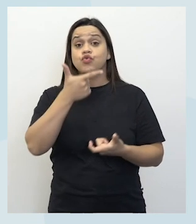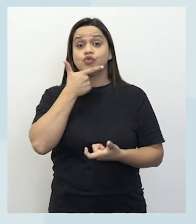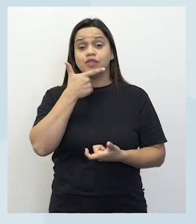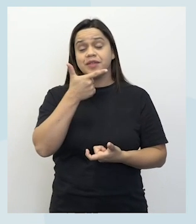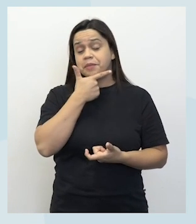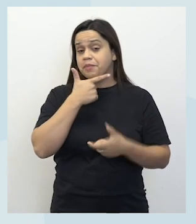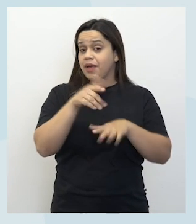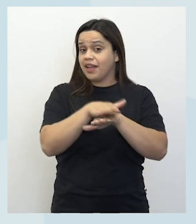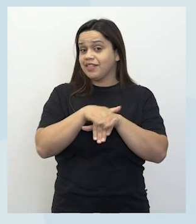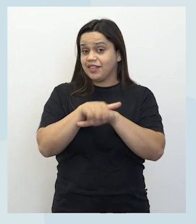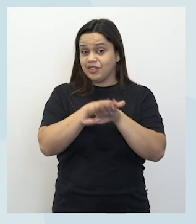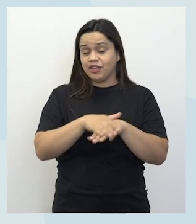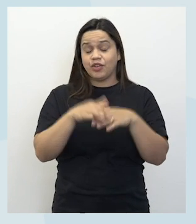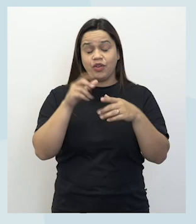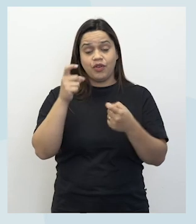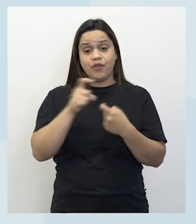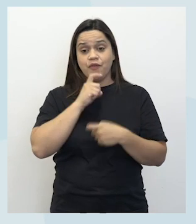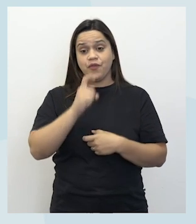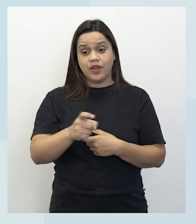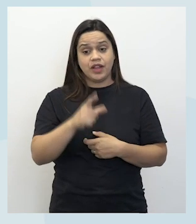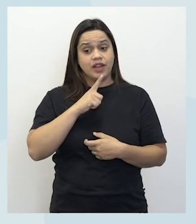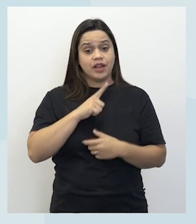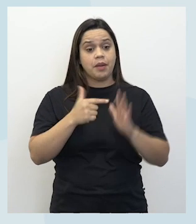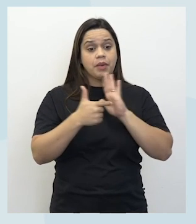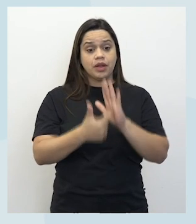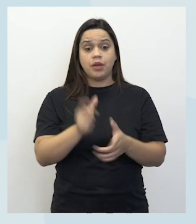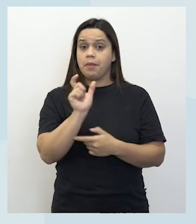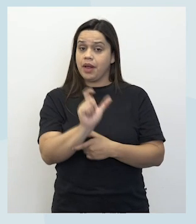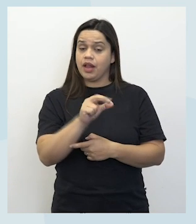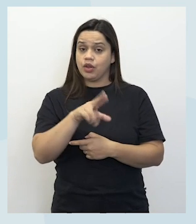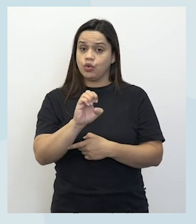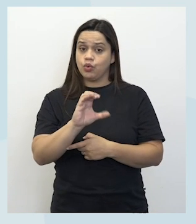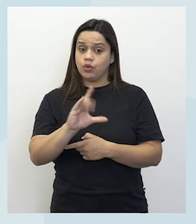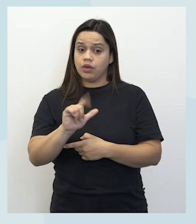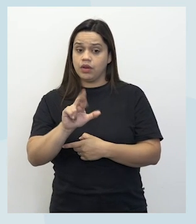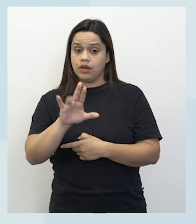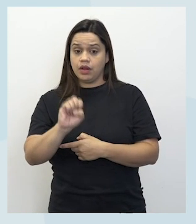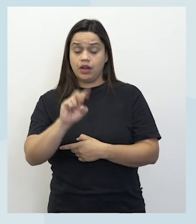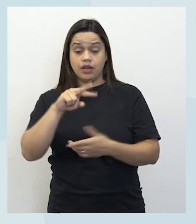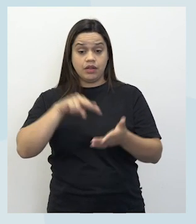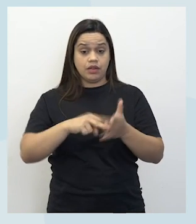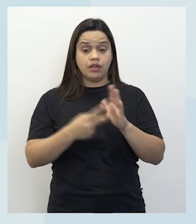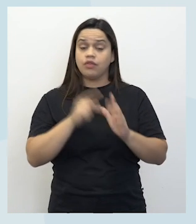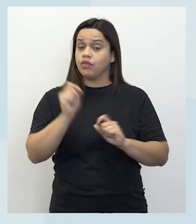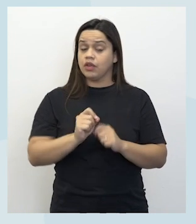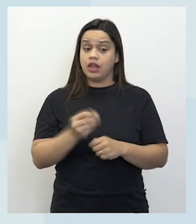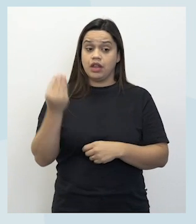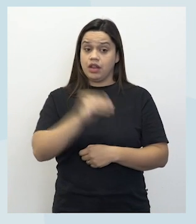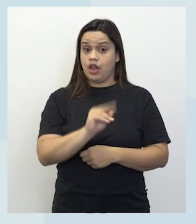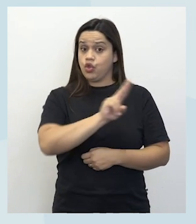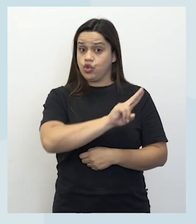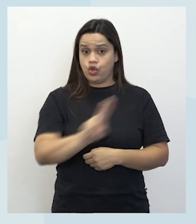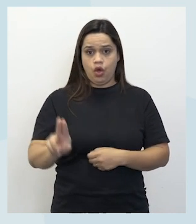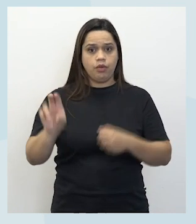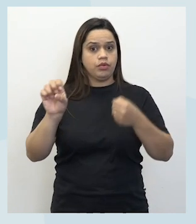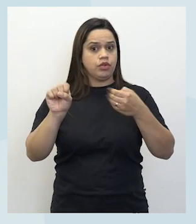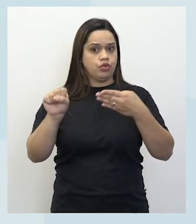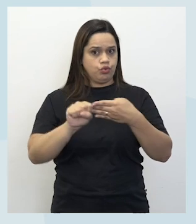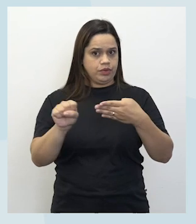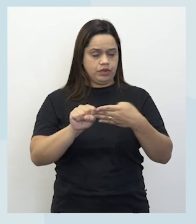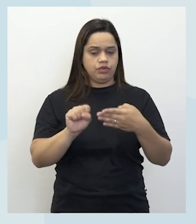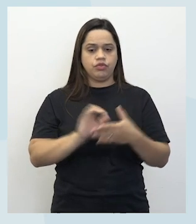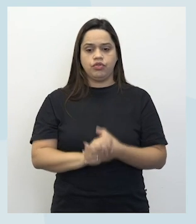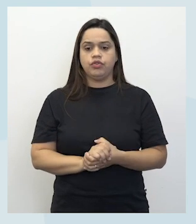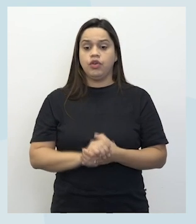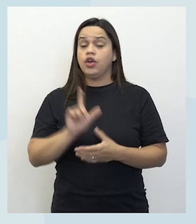verde, apresenta uma palavra nuclear cuja função é nomear algo, substantivo, e outras